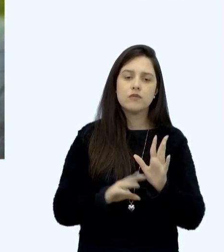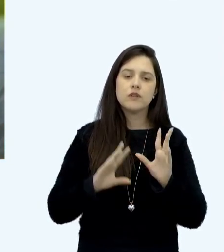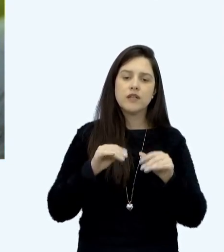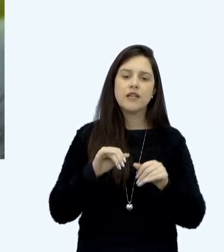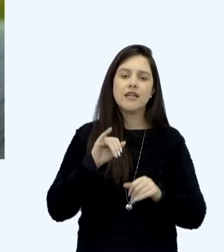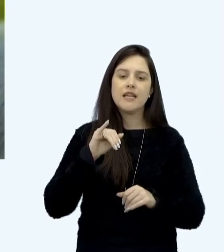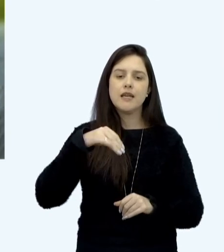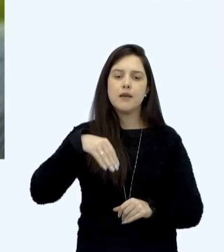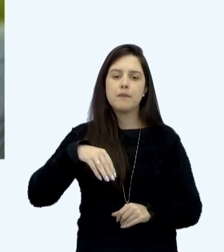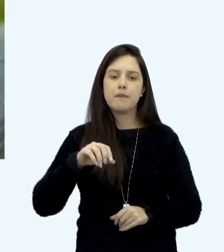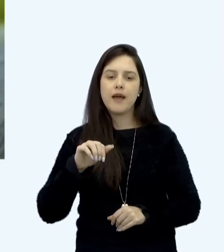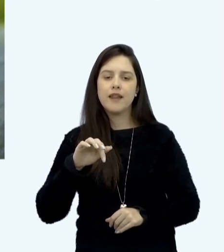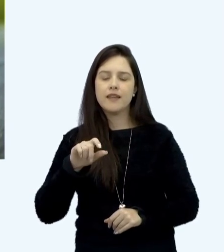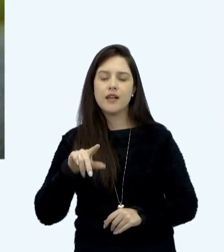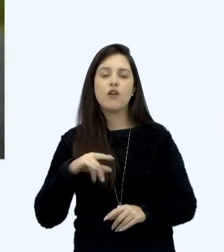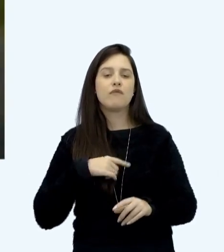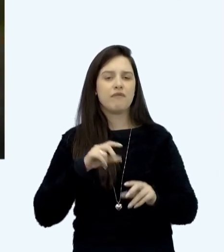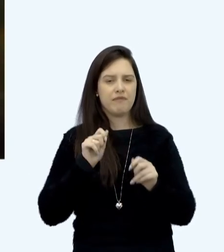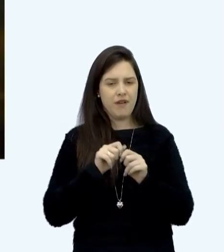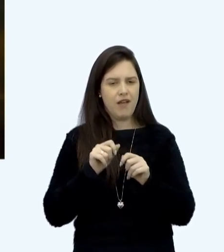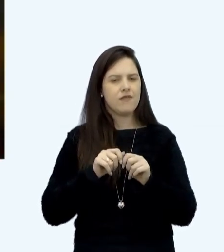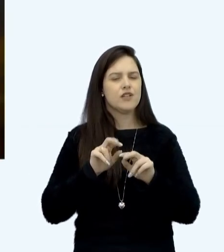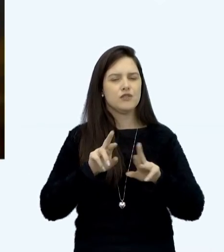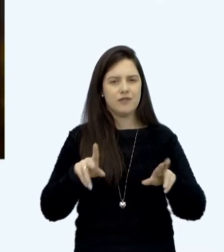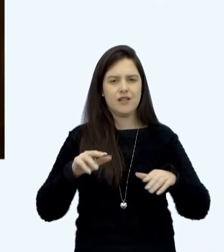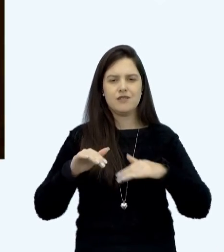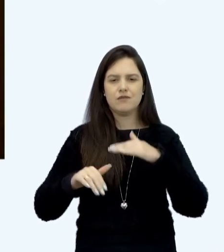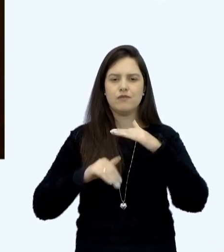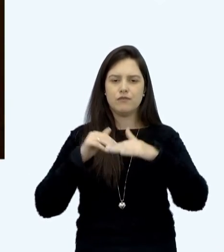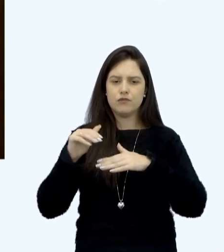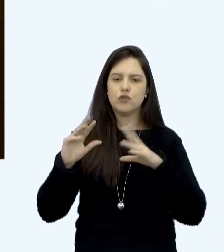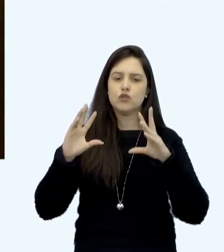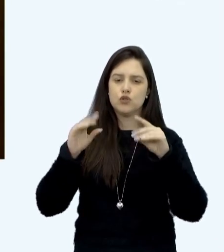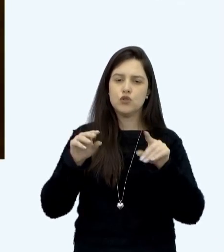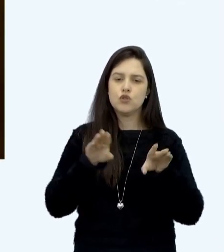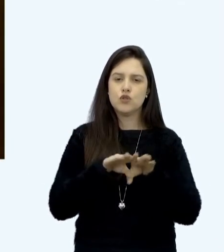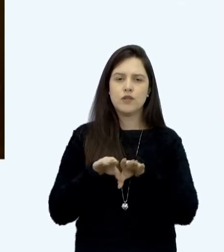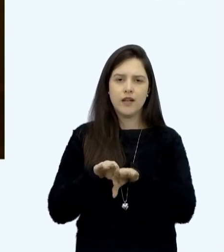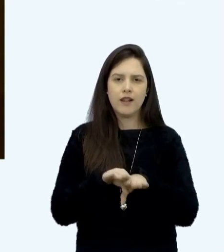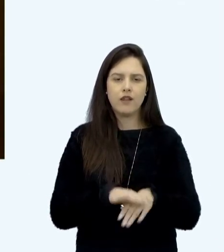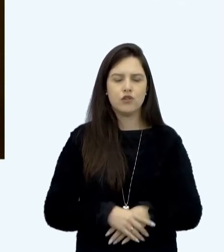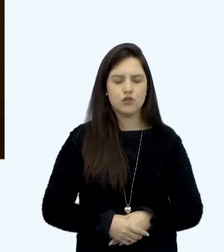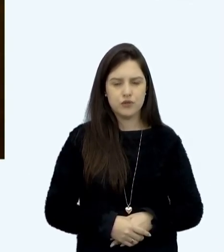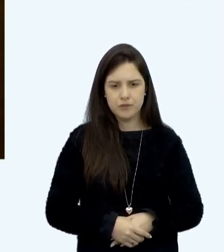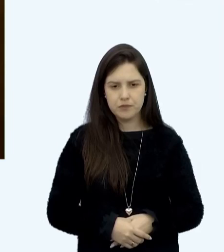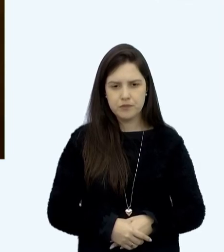natural pode fazer a diferença para o desenvolvimento de sua cidade.